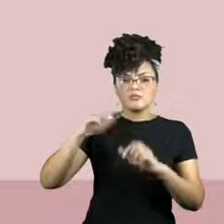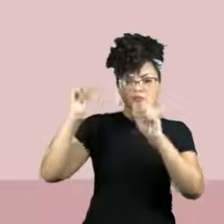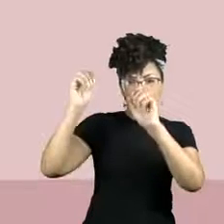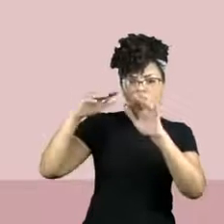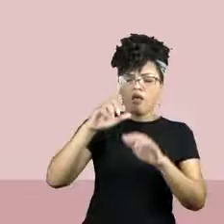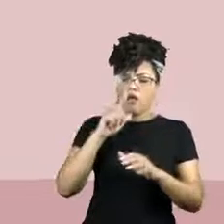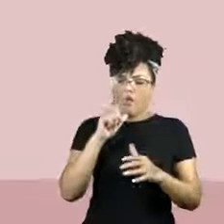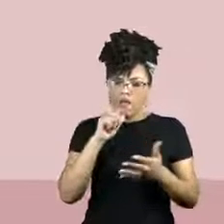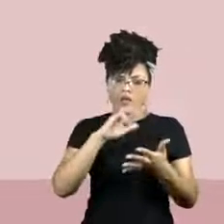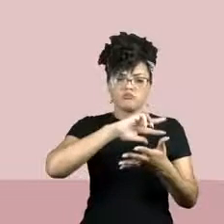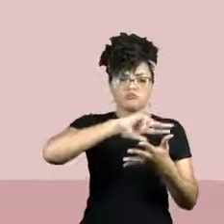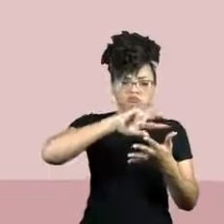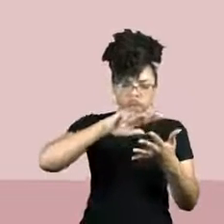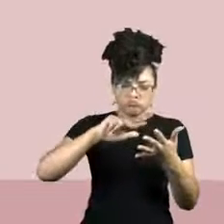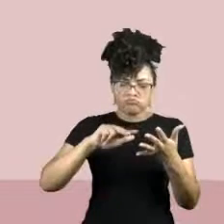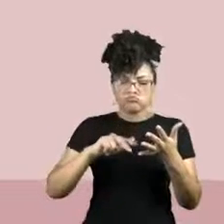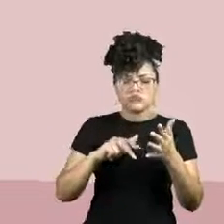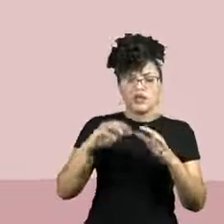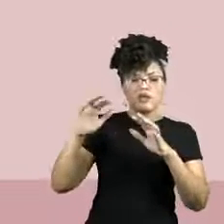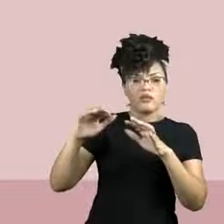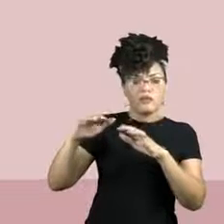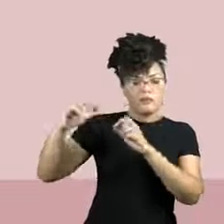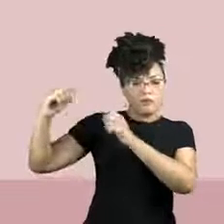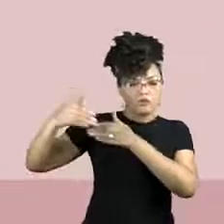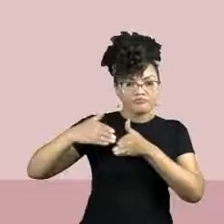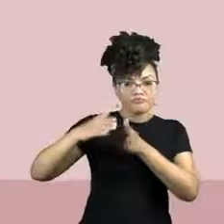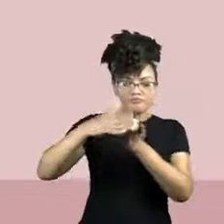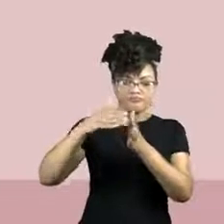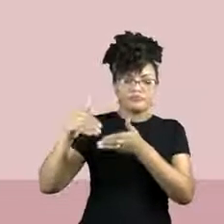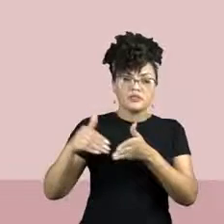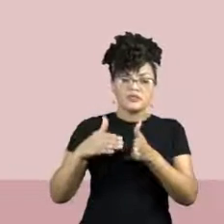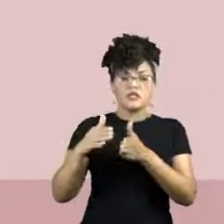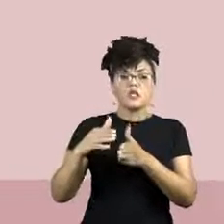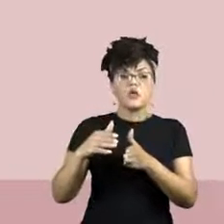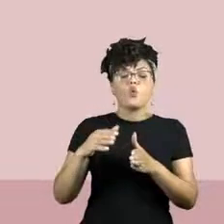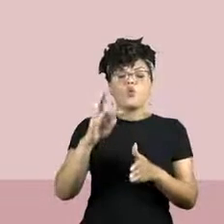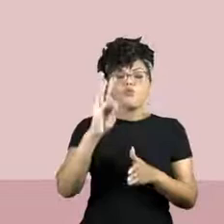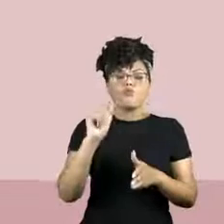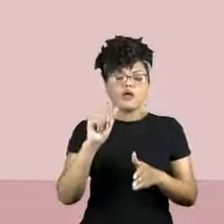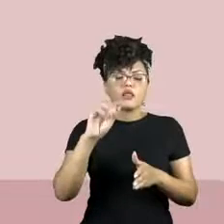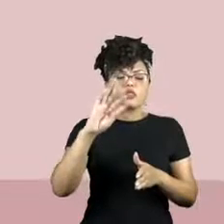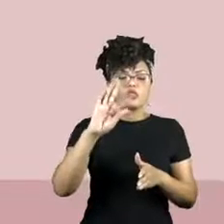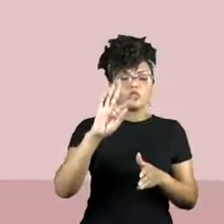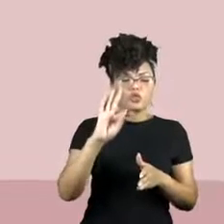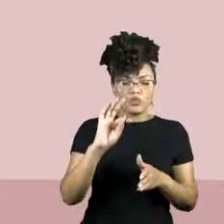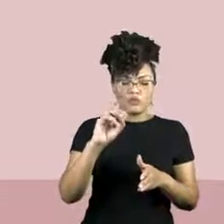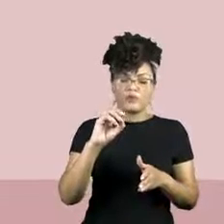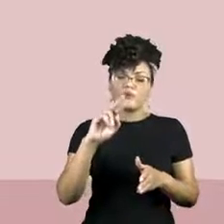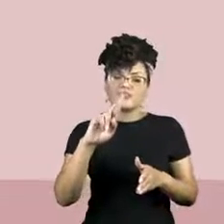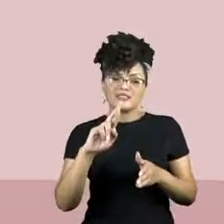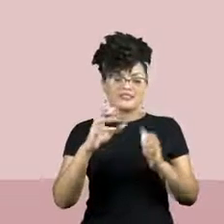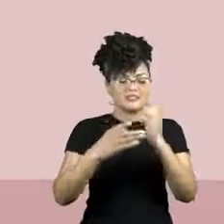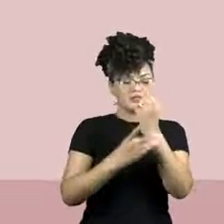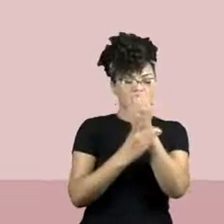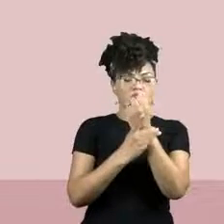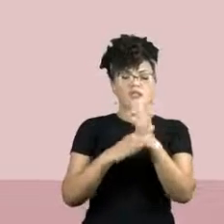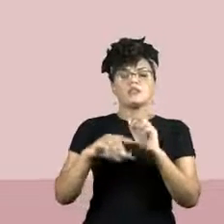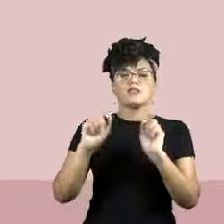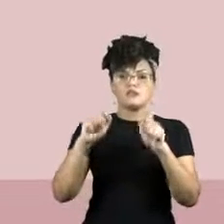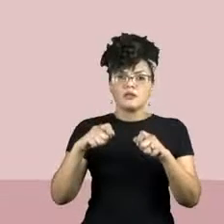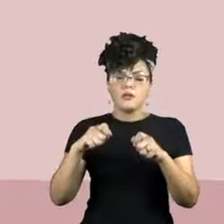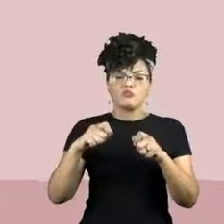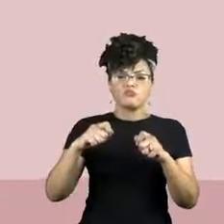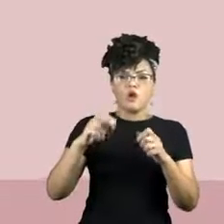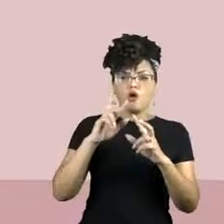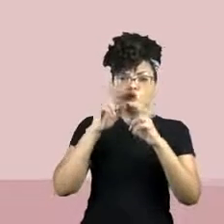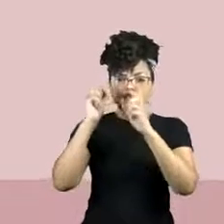Além disso, também, o fator de segurança, isso acontece em muitos modelos de cálculo, ele pode ser definido através de um sistema de forças ou um